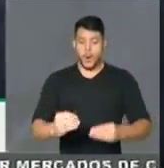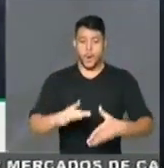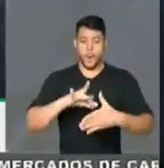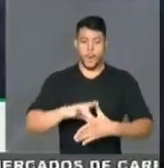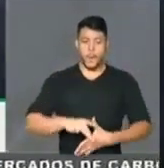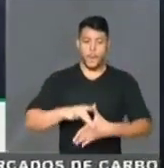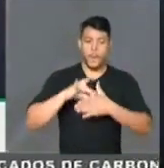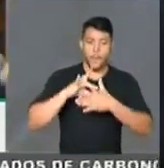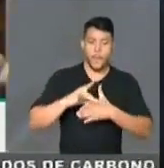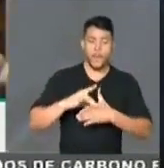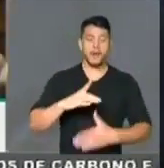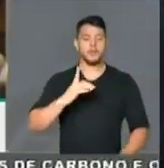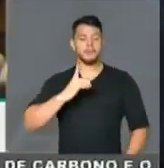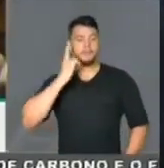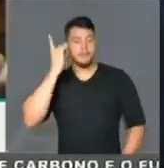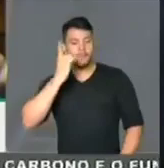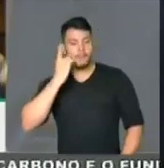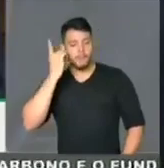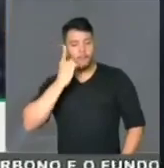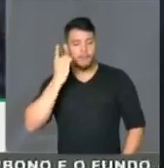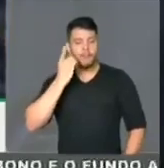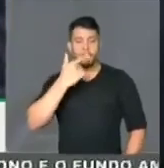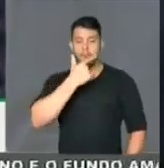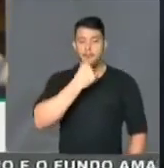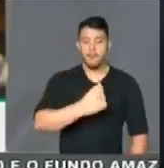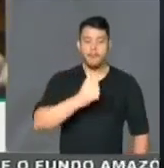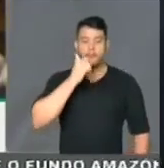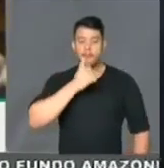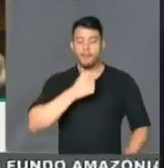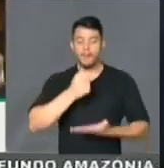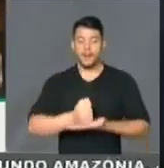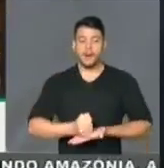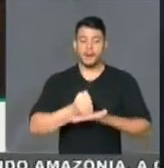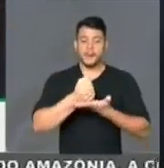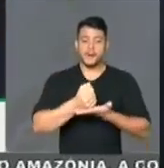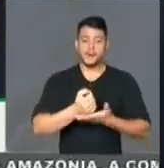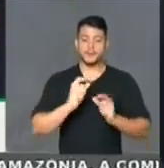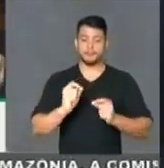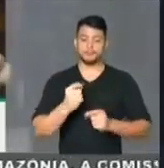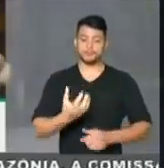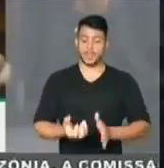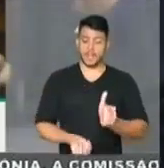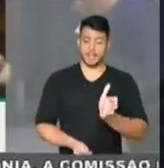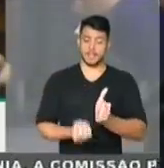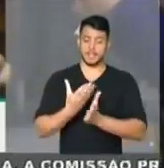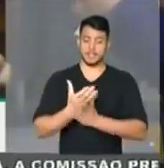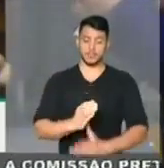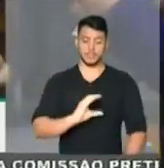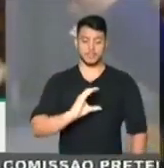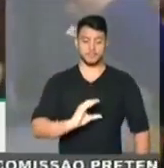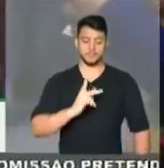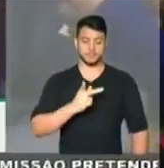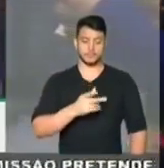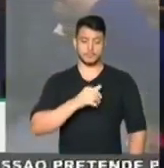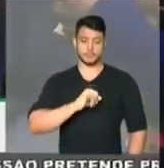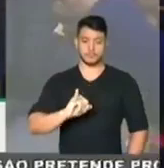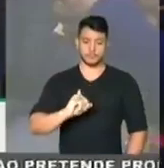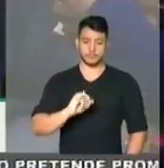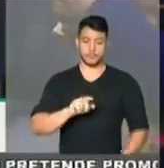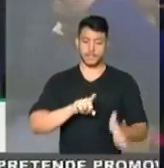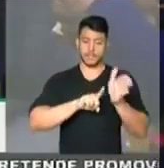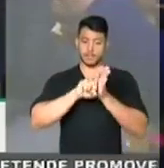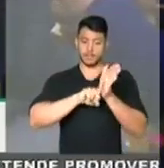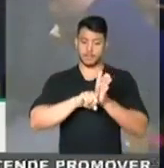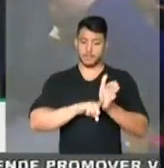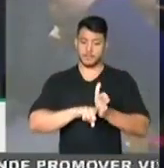partidários, todos os deputados, deputadas que apoiaram a criação da CPI para investigar as causas